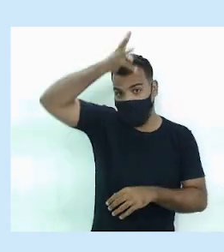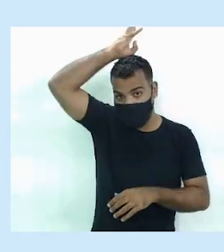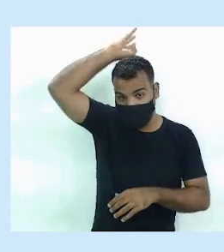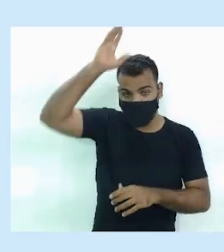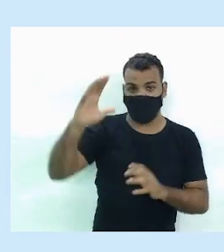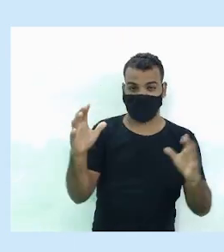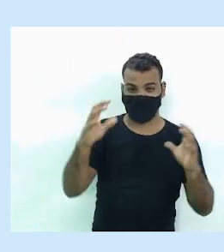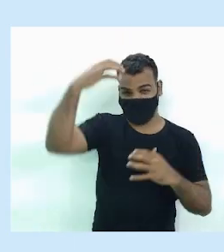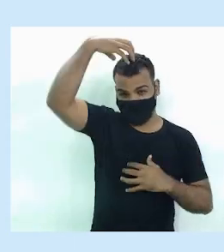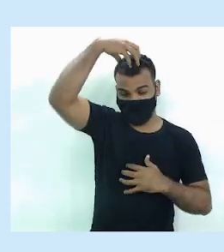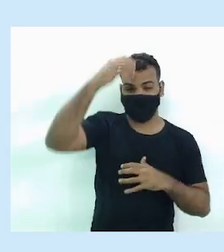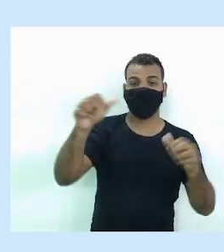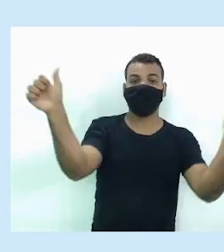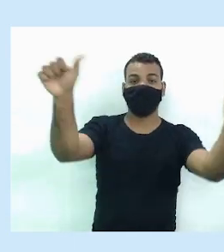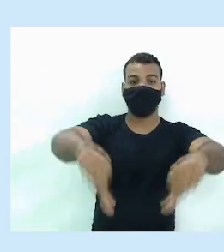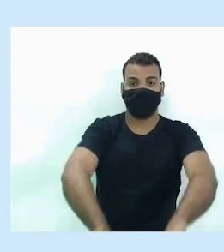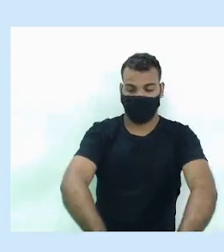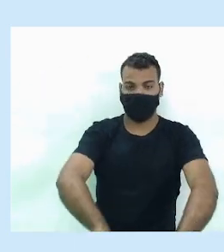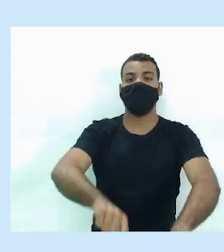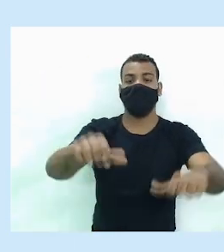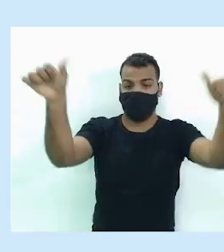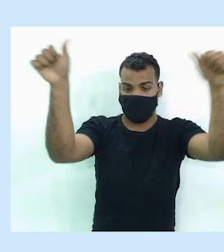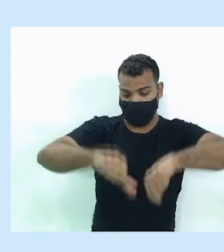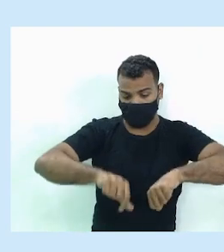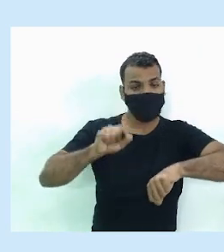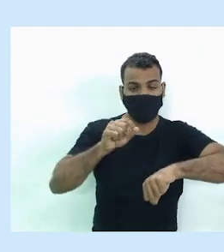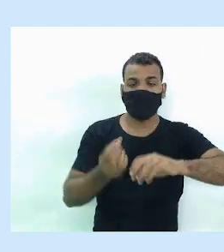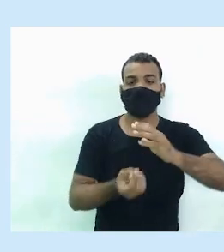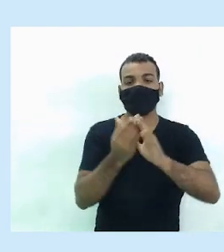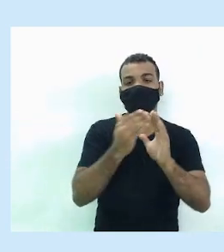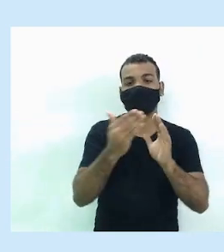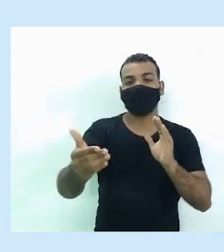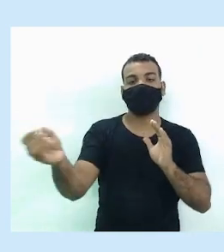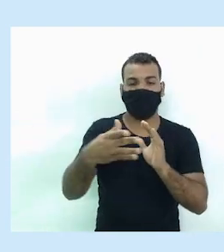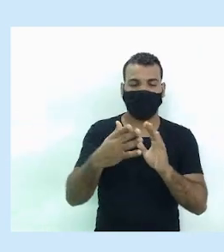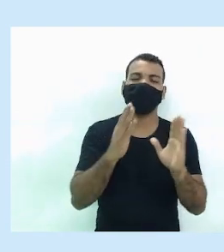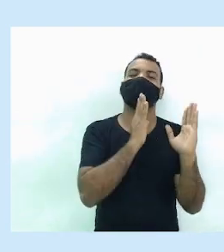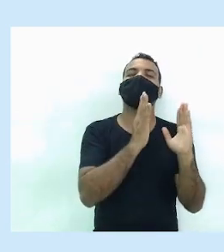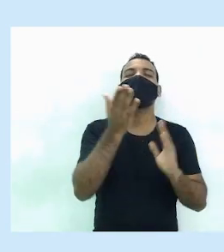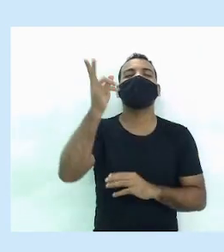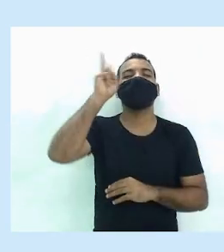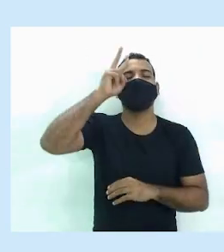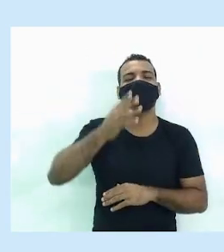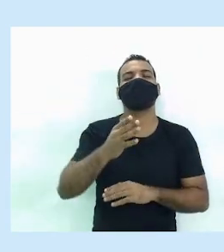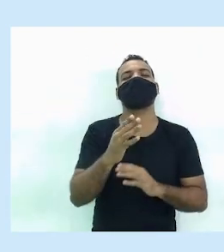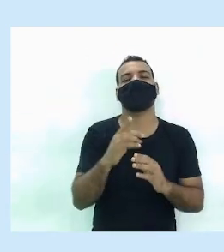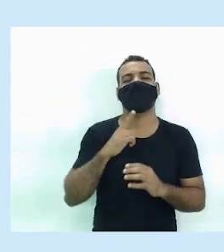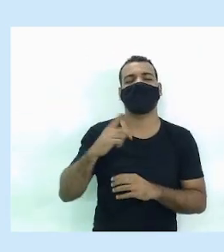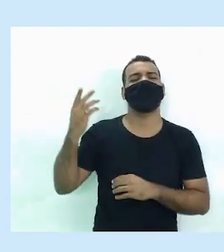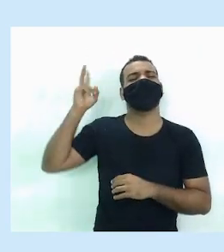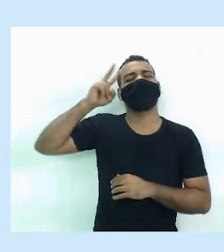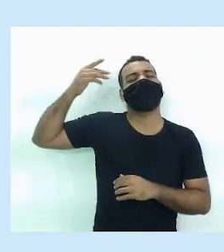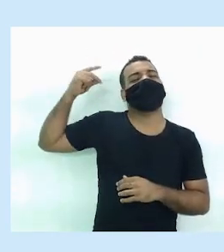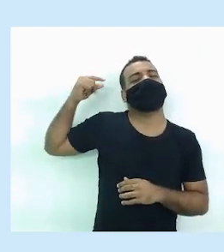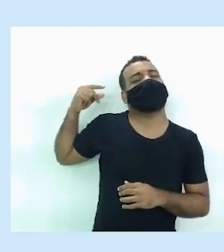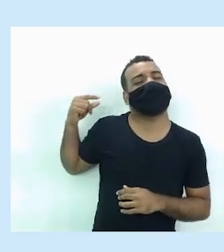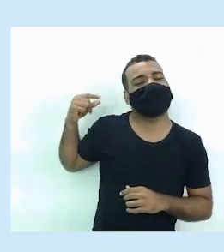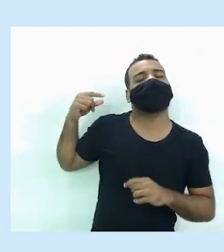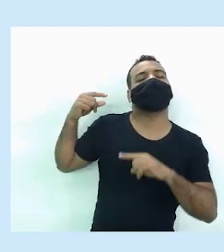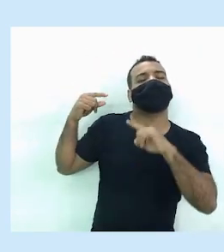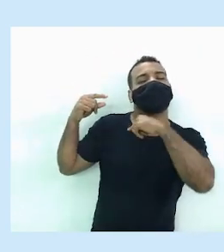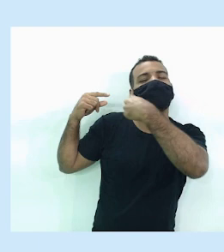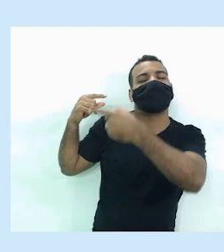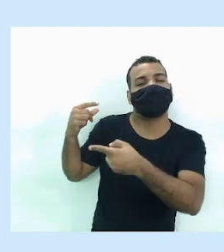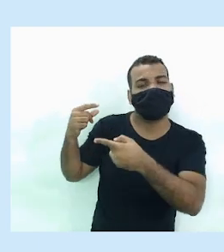dar margem para a mudança do período histórico, que é aquela cronologia que a gente faz na história. Pré-história, história